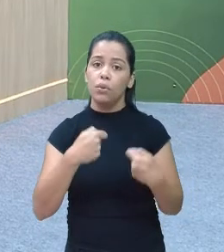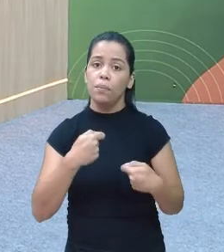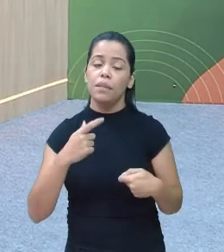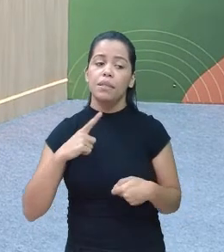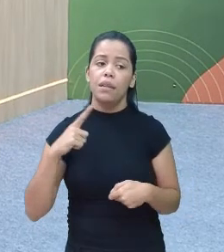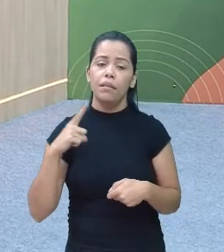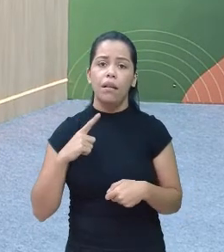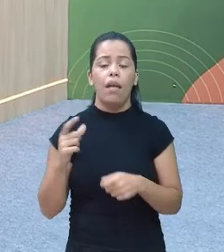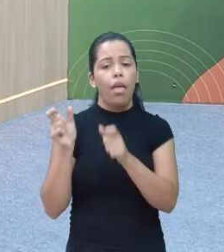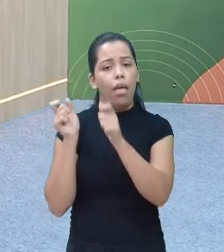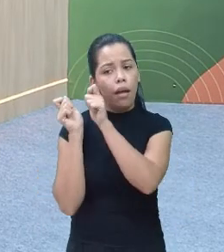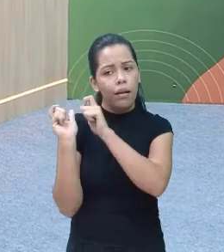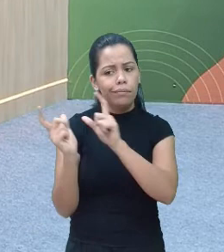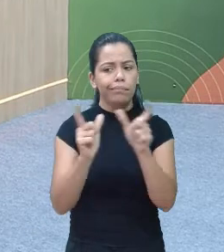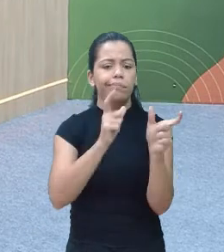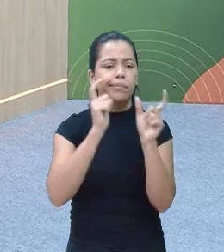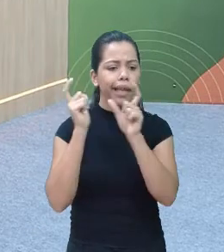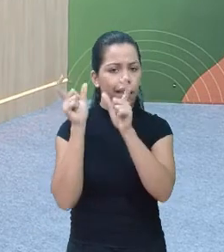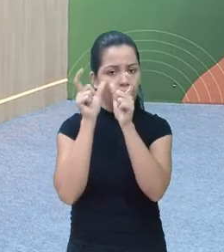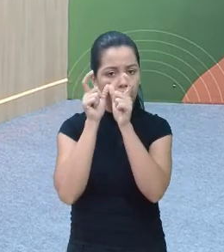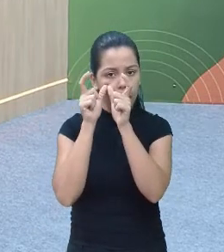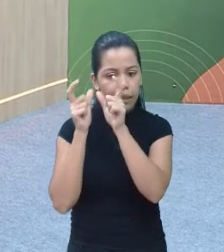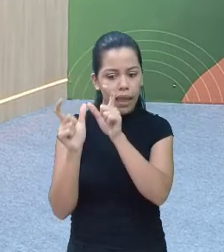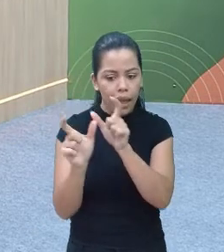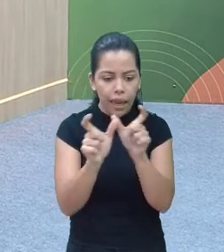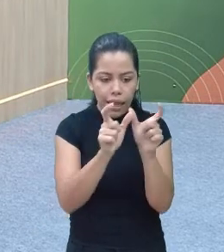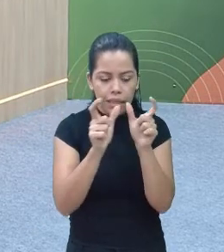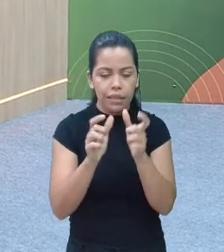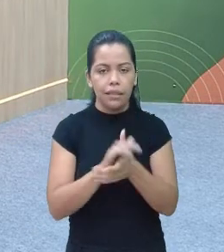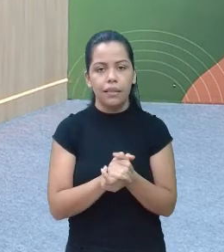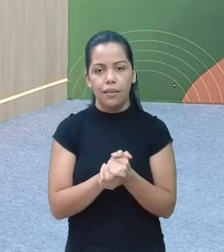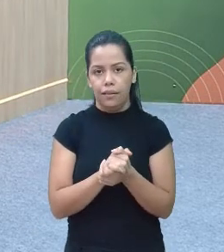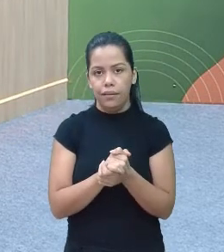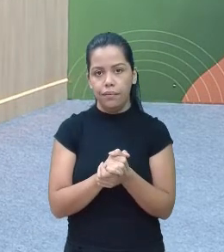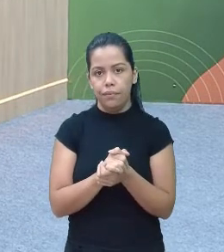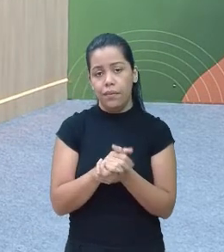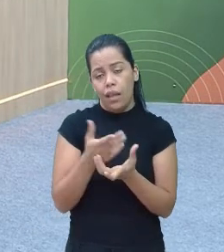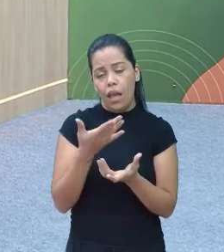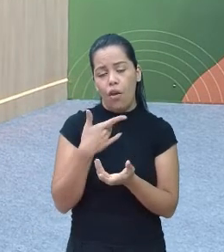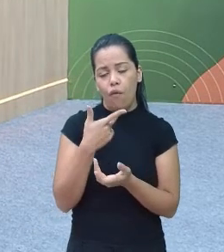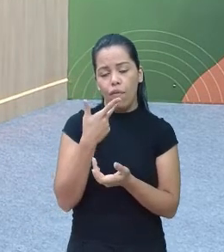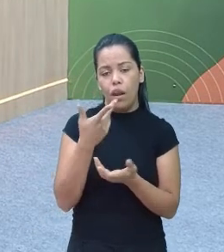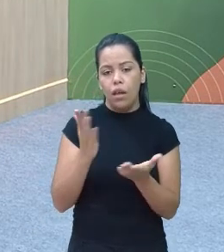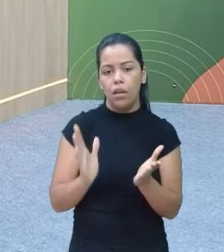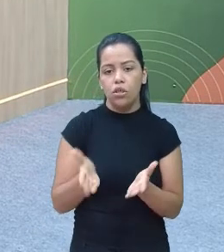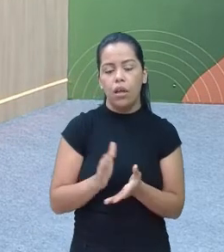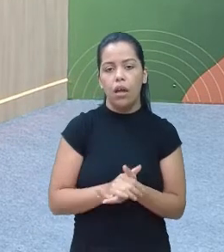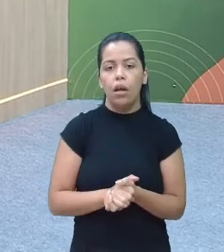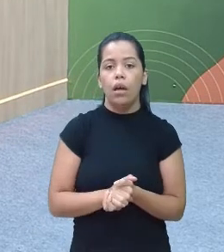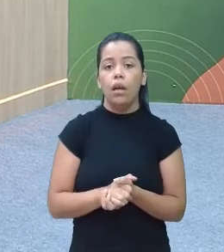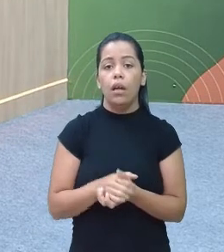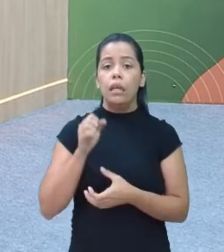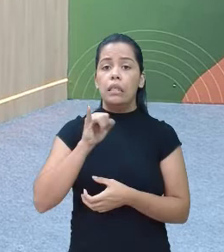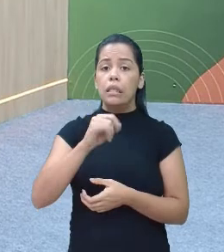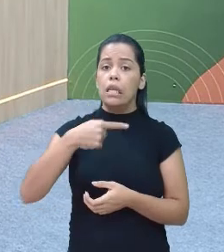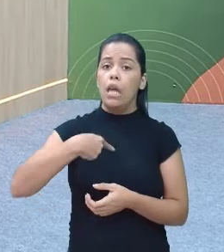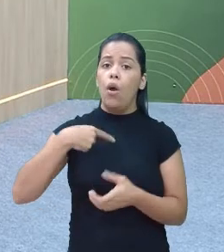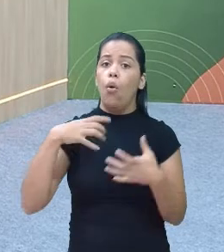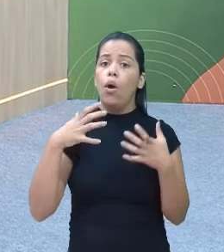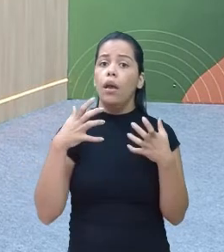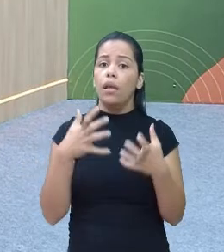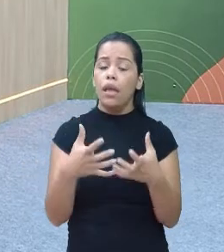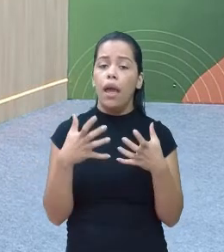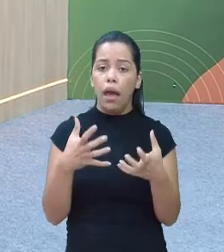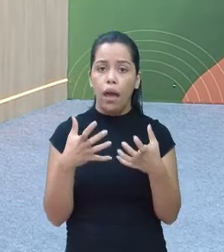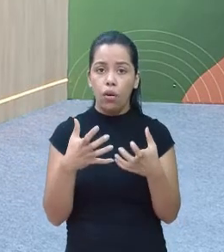falando. Então, é como eu falei, se eu tenho um nicho de pessoas em que eu preciso alcançar, então eu vou adequar a minha